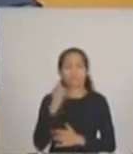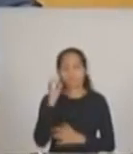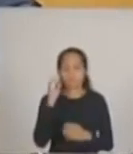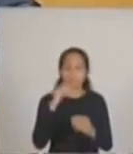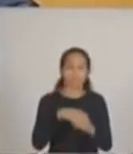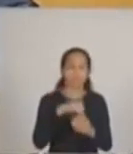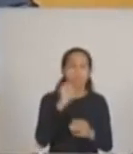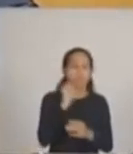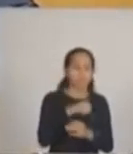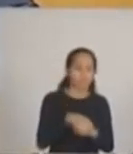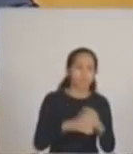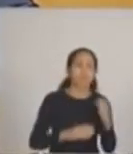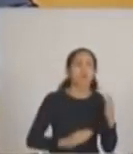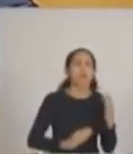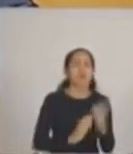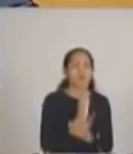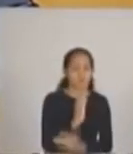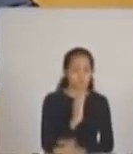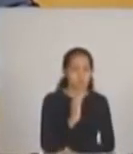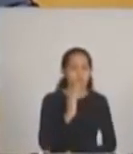aprova o projeto de decreto